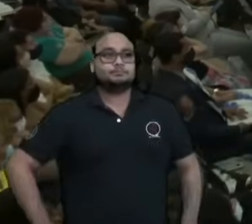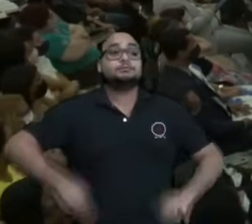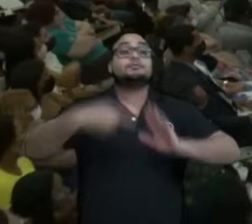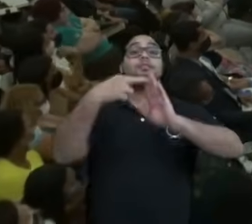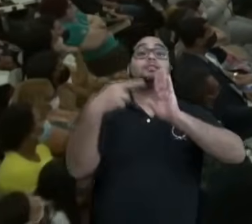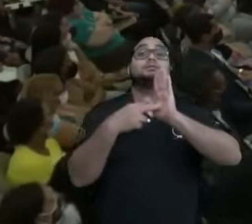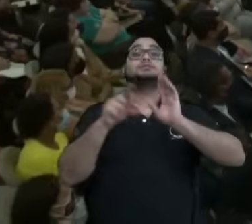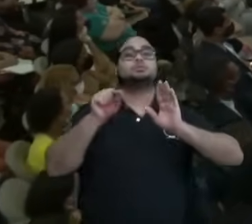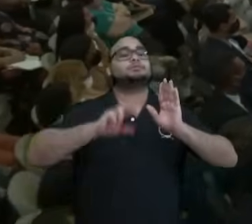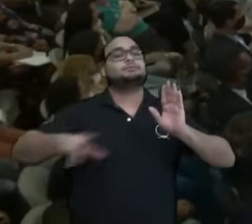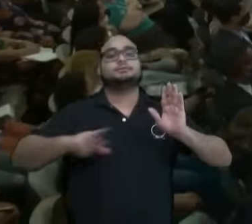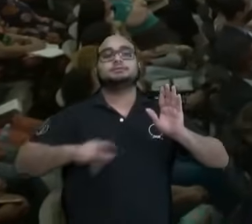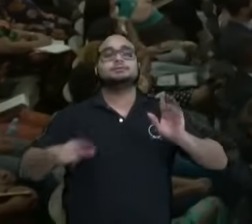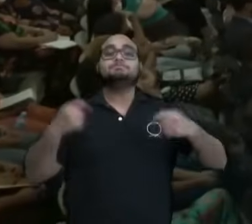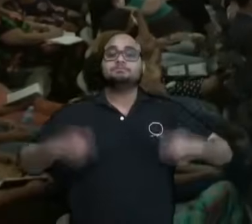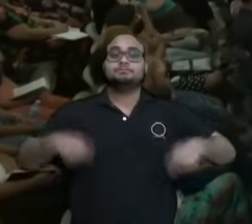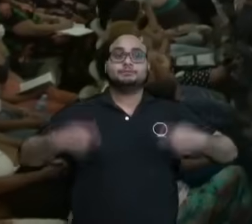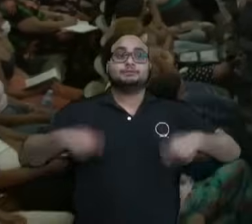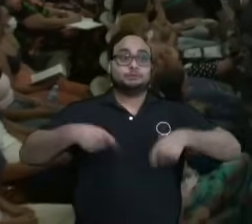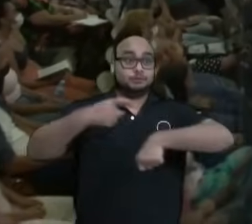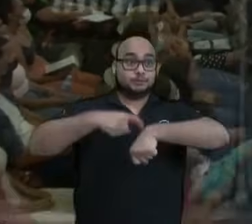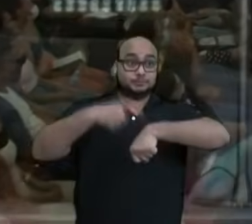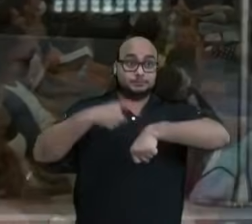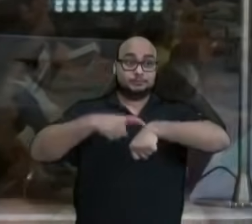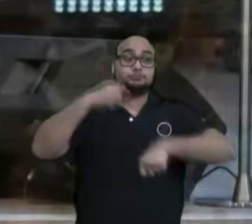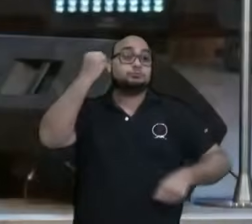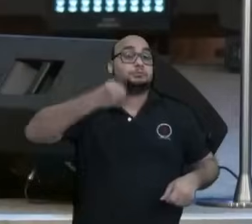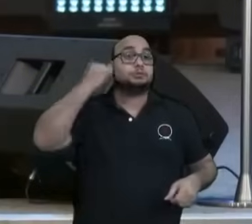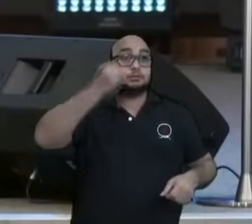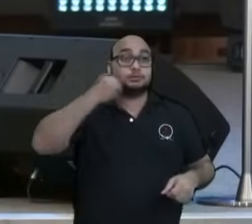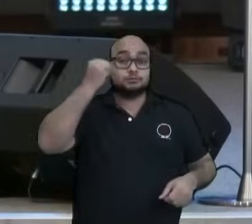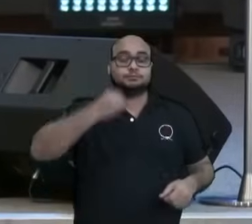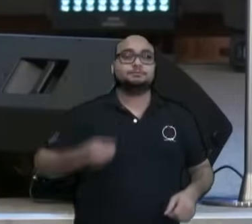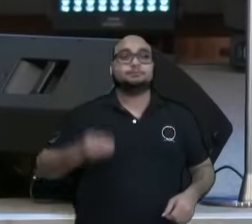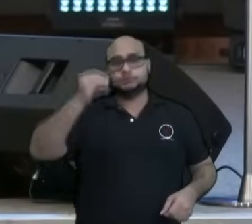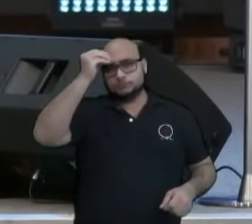é tempo experiência conhecimento